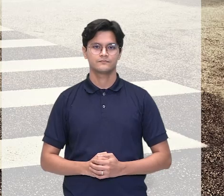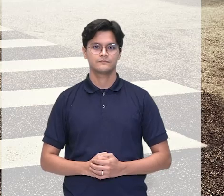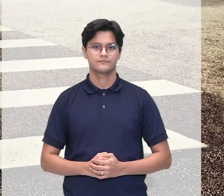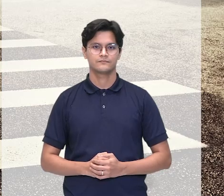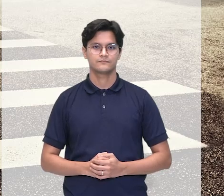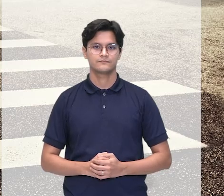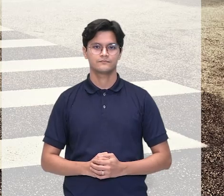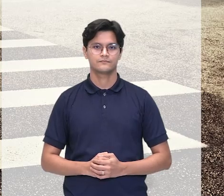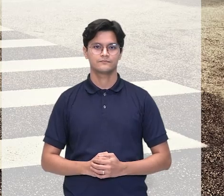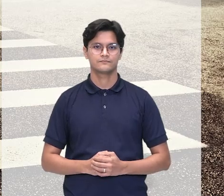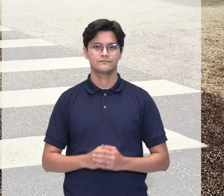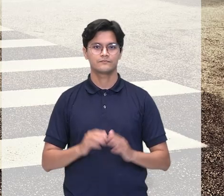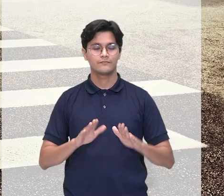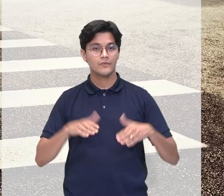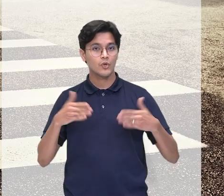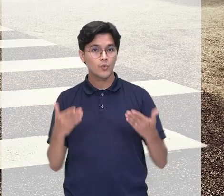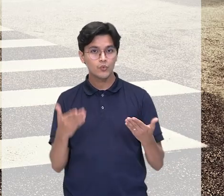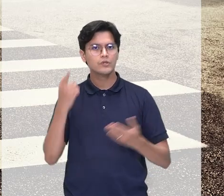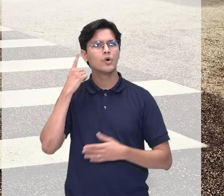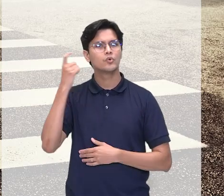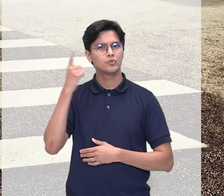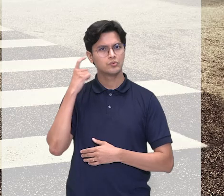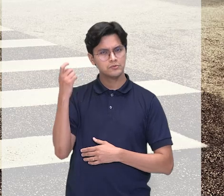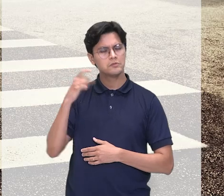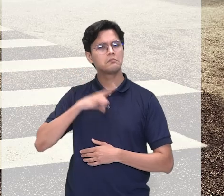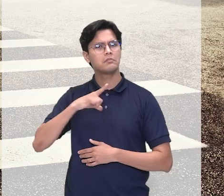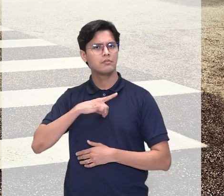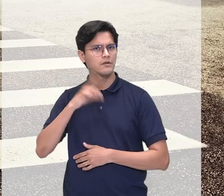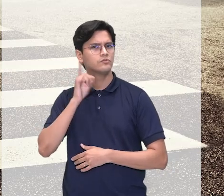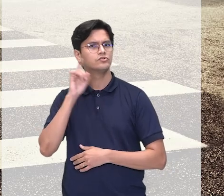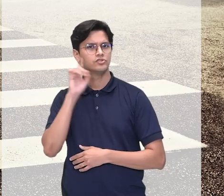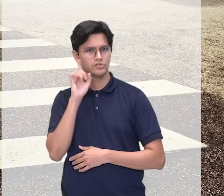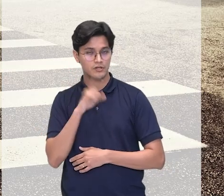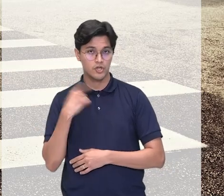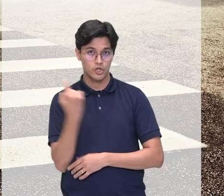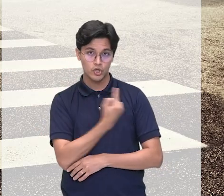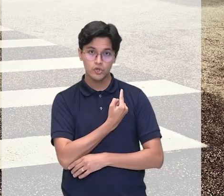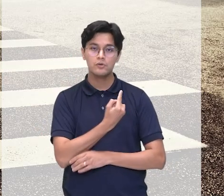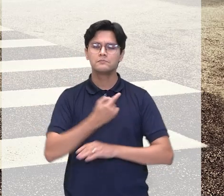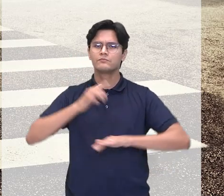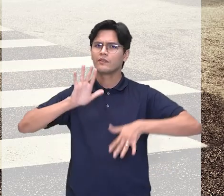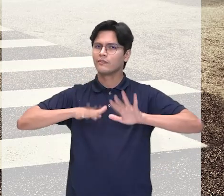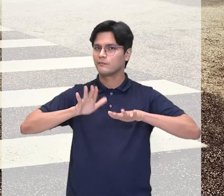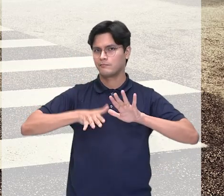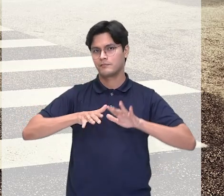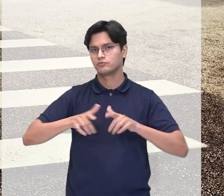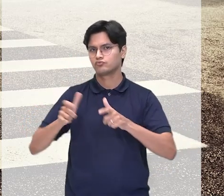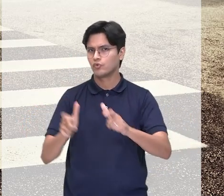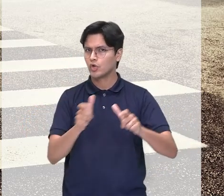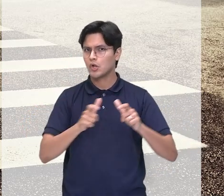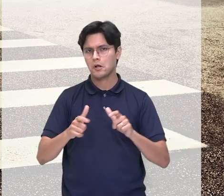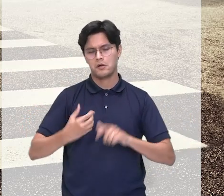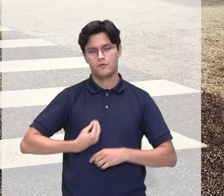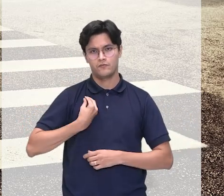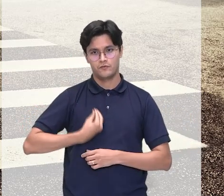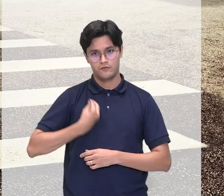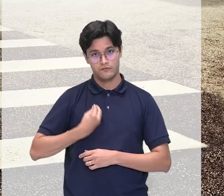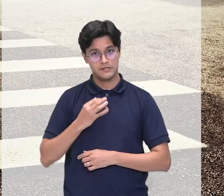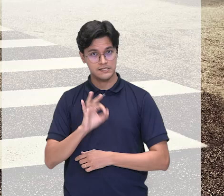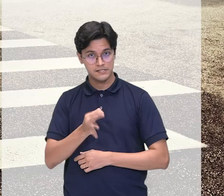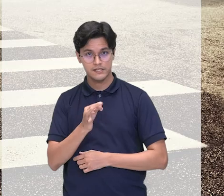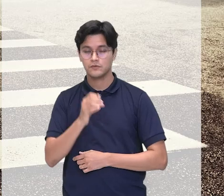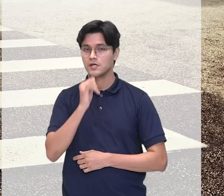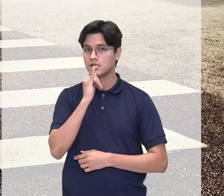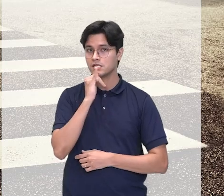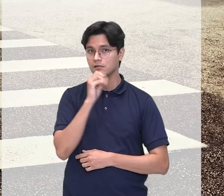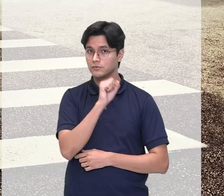Então, esses sons, eles fazem parte do nosso cotidiano, dependendo do local em que vivemos. Quem vive nas grandes cidades